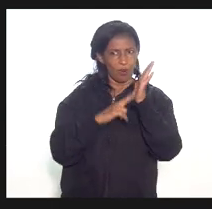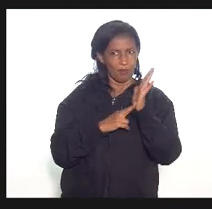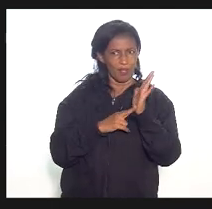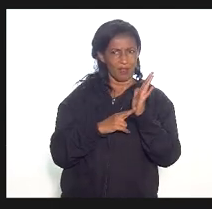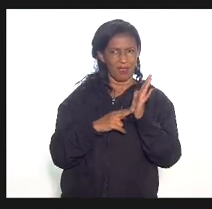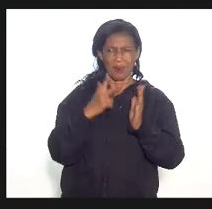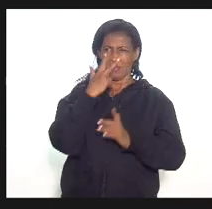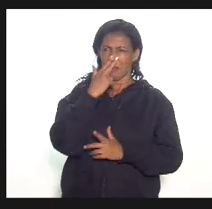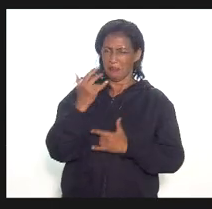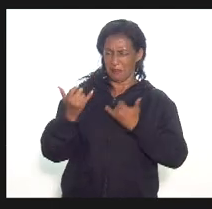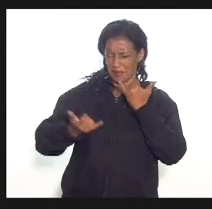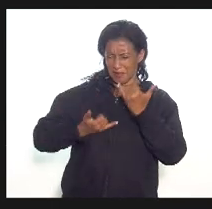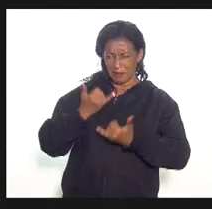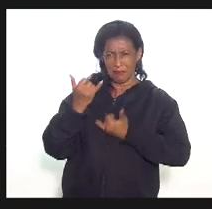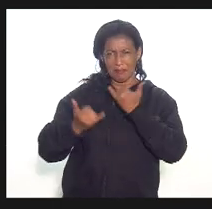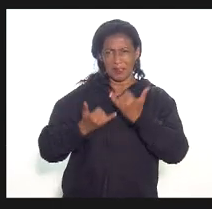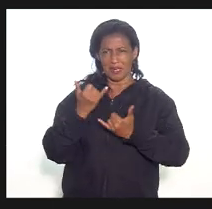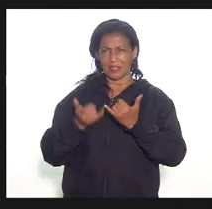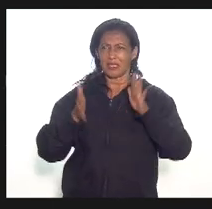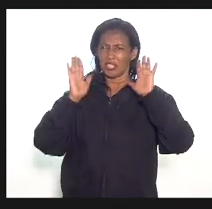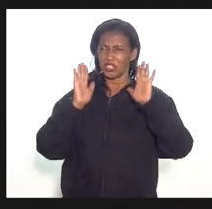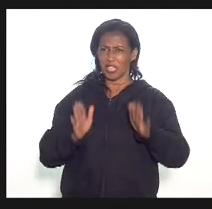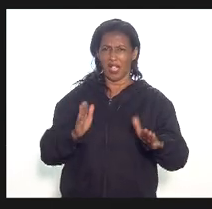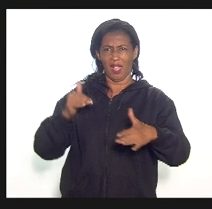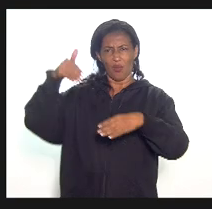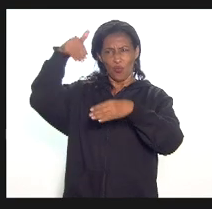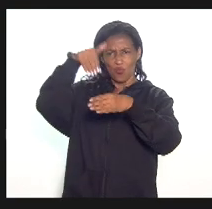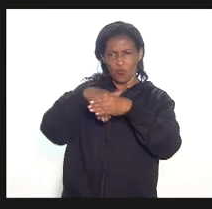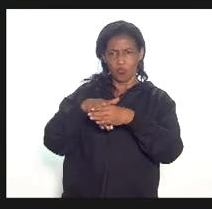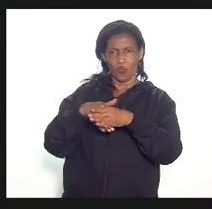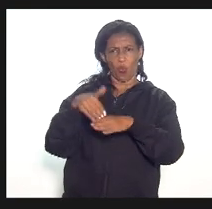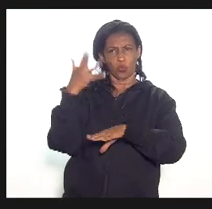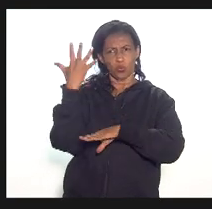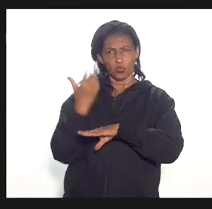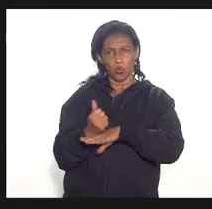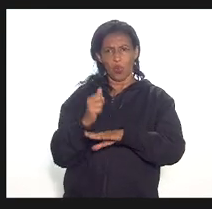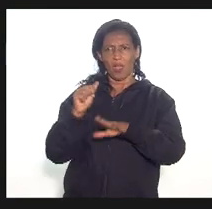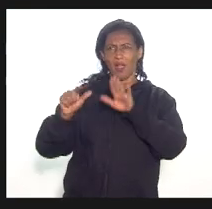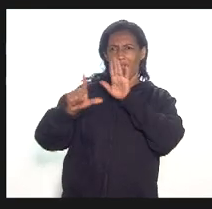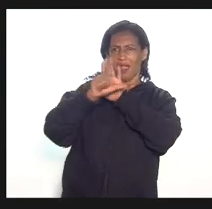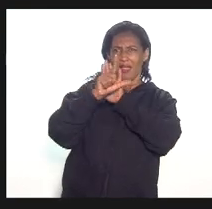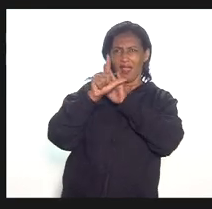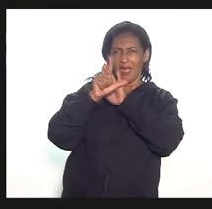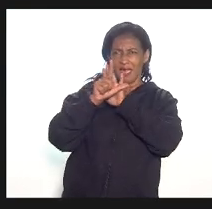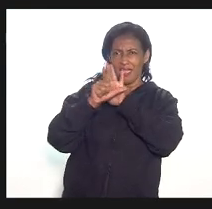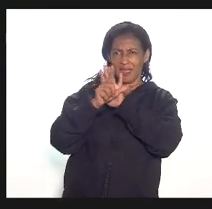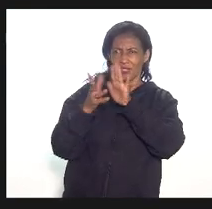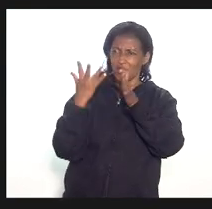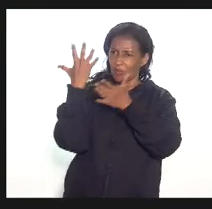nós aprovamos uma coisa na leste e o governo do estado modificou tudo